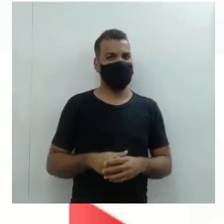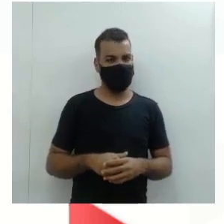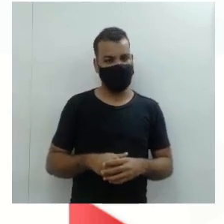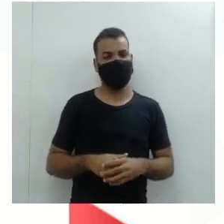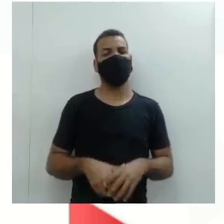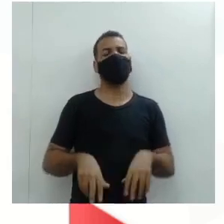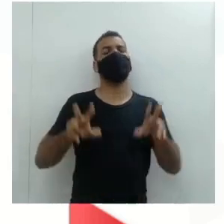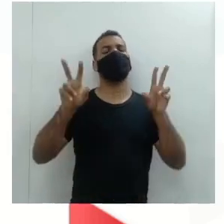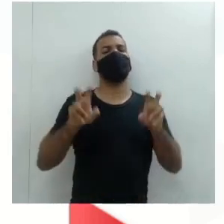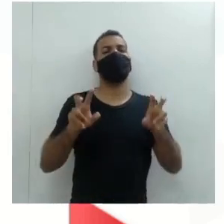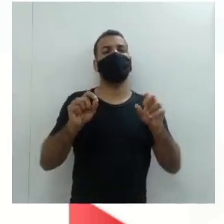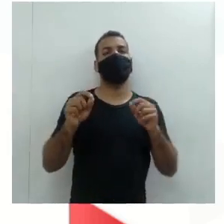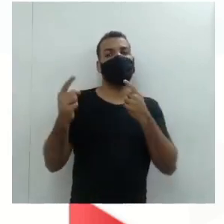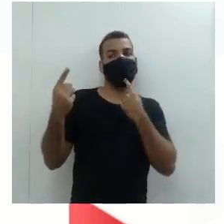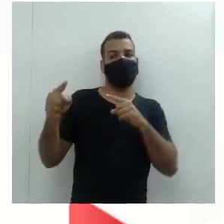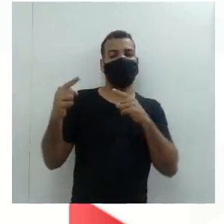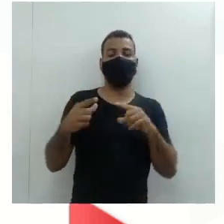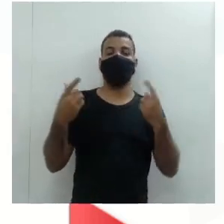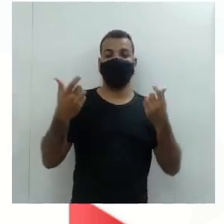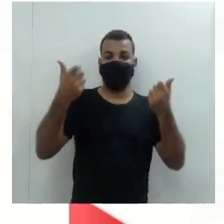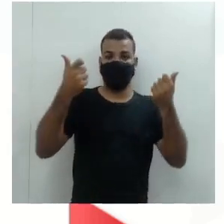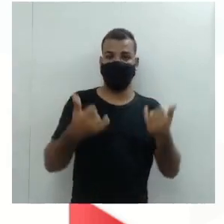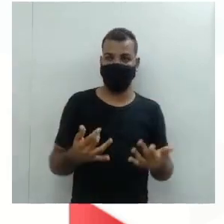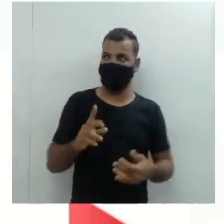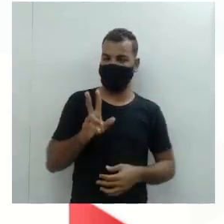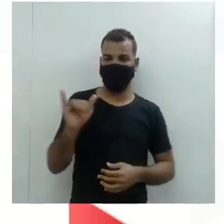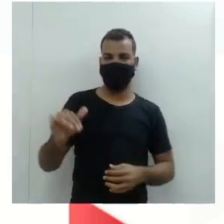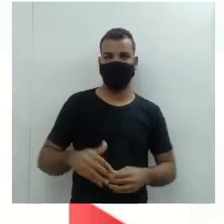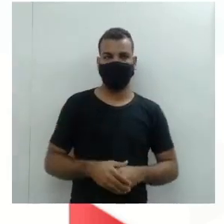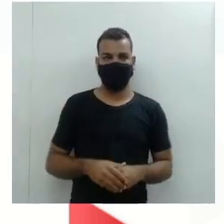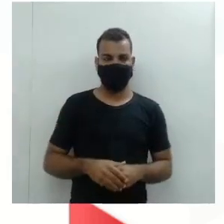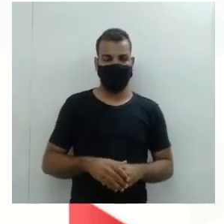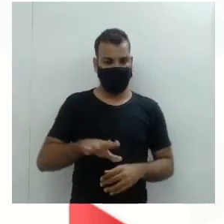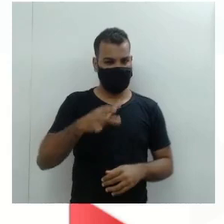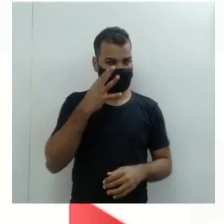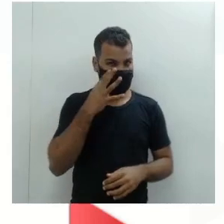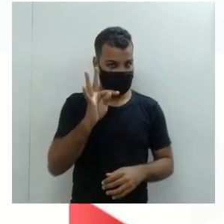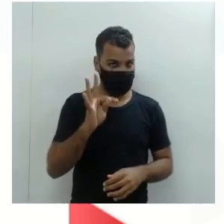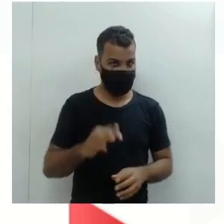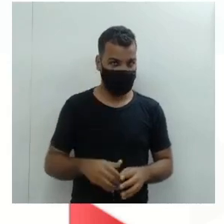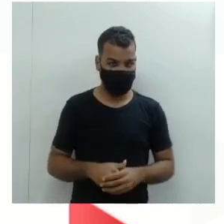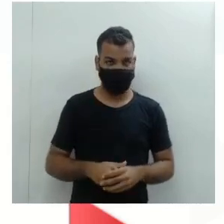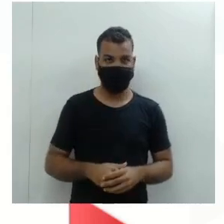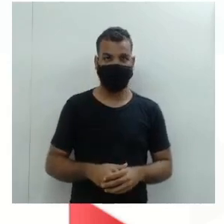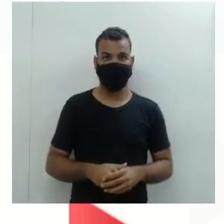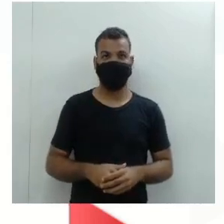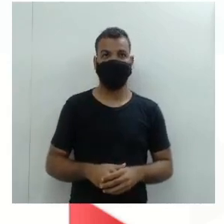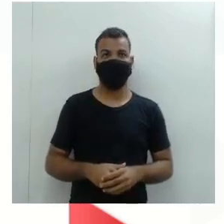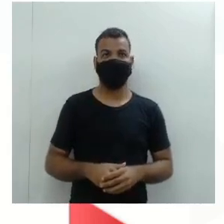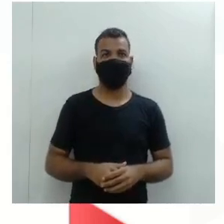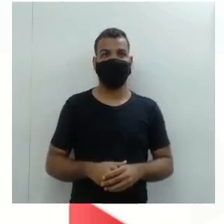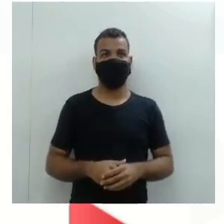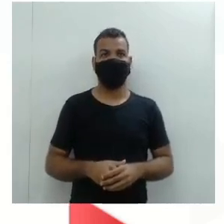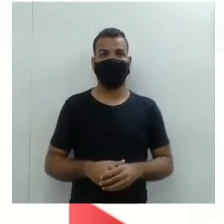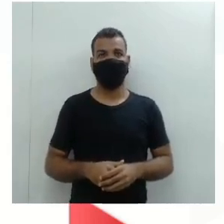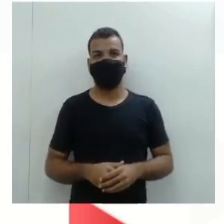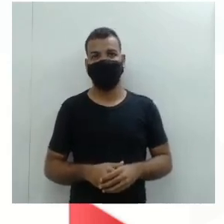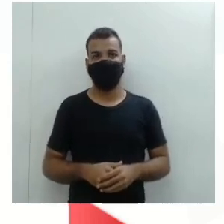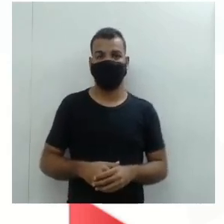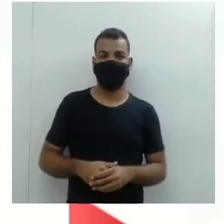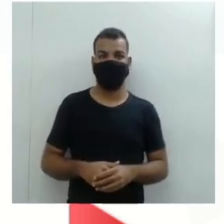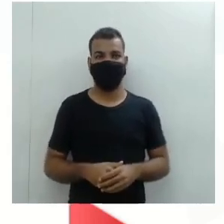o que é a crítica, que o professor Jamerson vai explicar. Preste bem atenção nessa frase de Ezra Pound, que ele